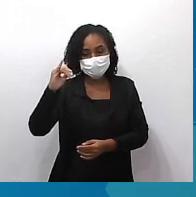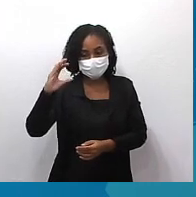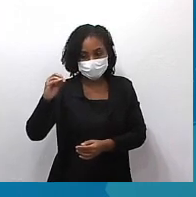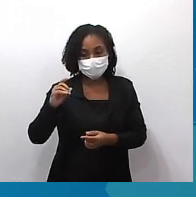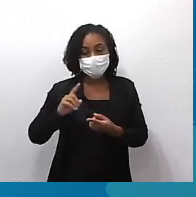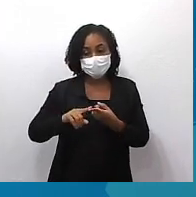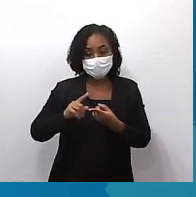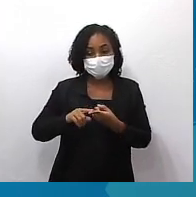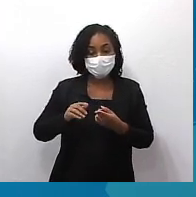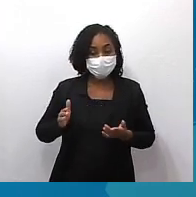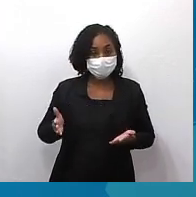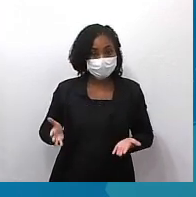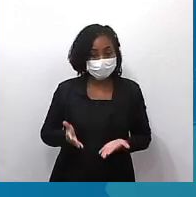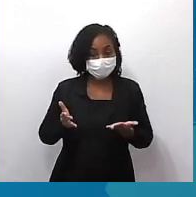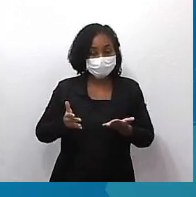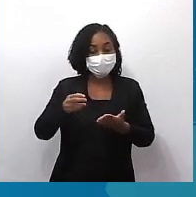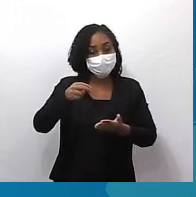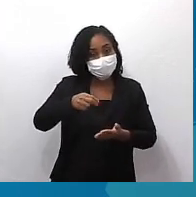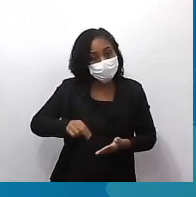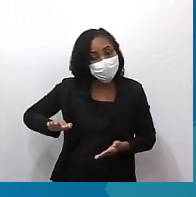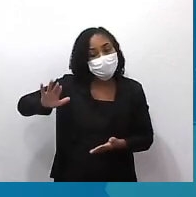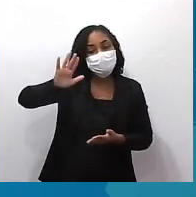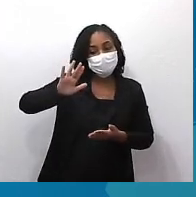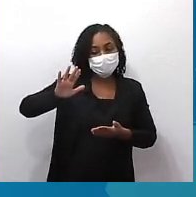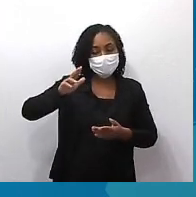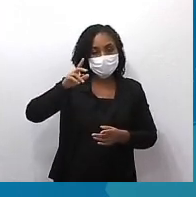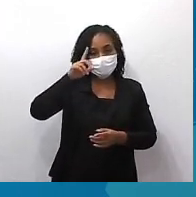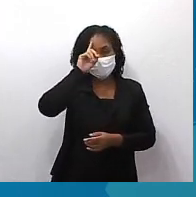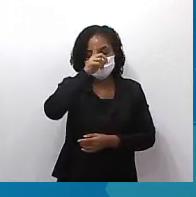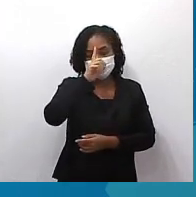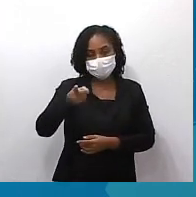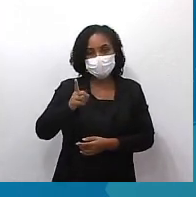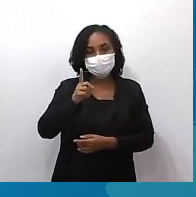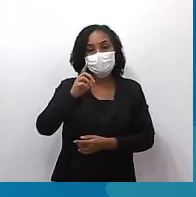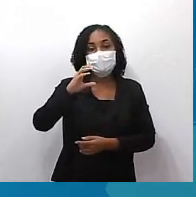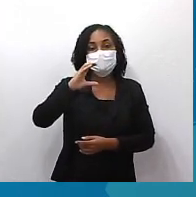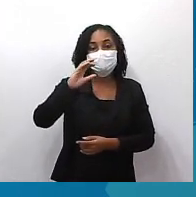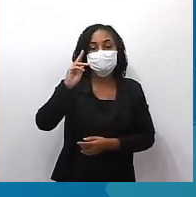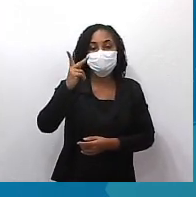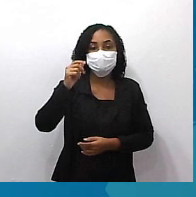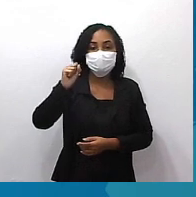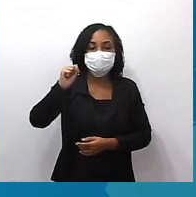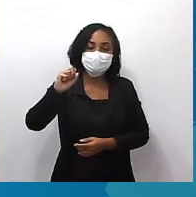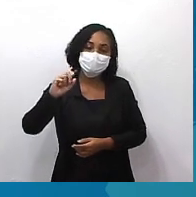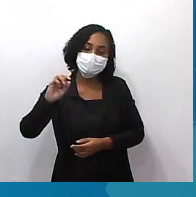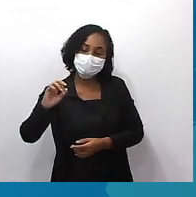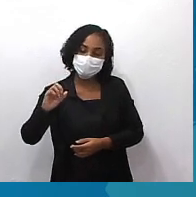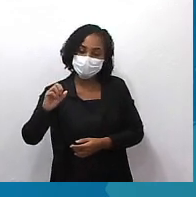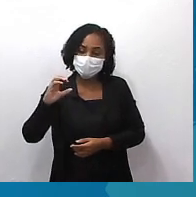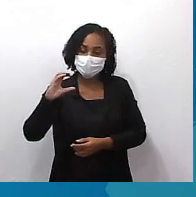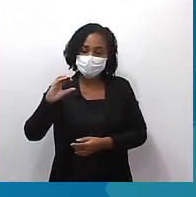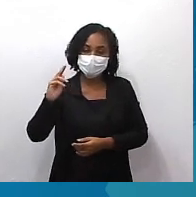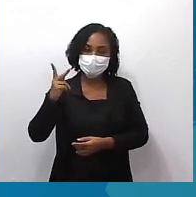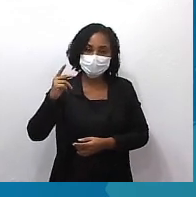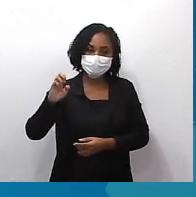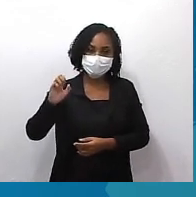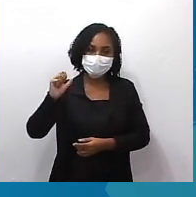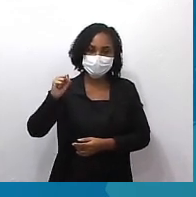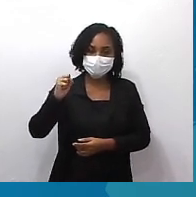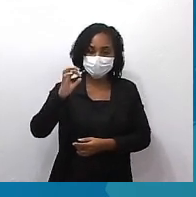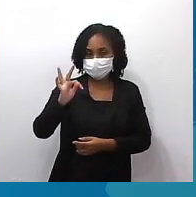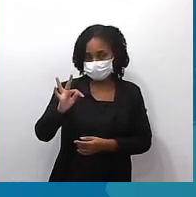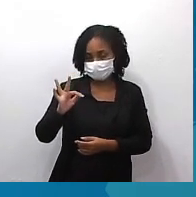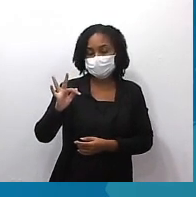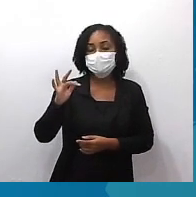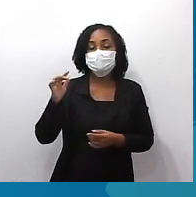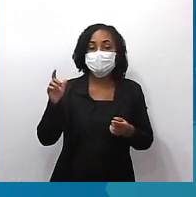o potencial hidrelétrico do Nordeste, sobretudo comandado pela Chesf, né? Ela acontece na bacia do São Francisco, é a principal